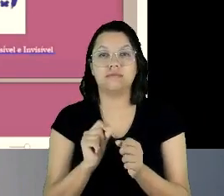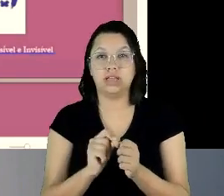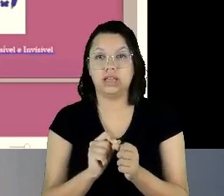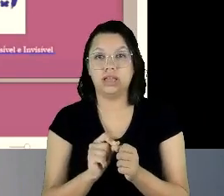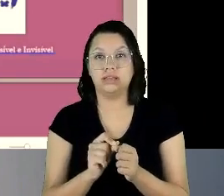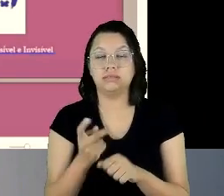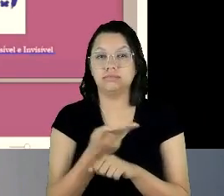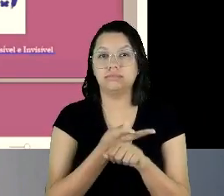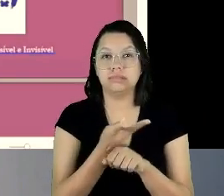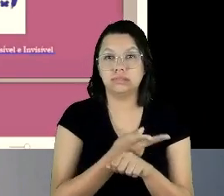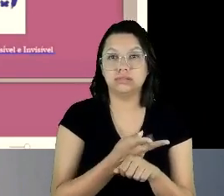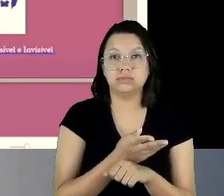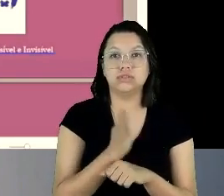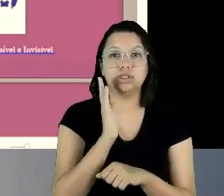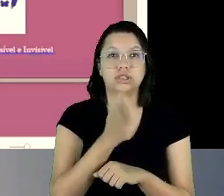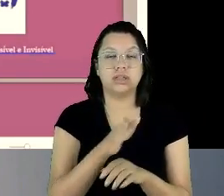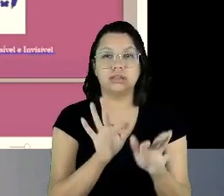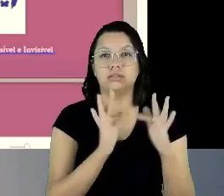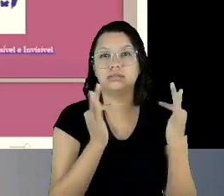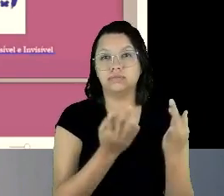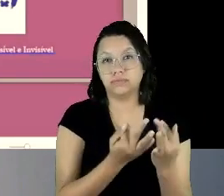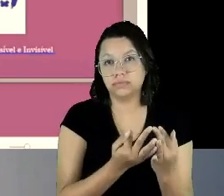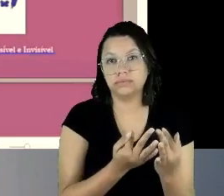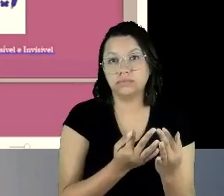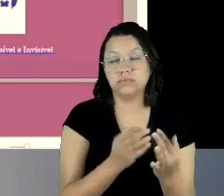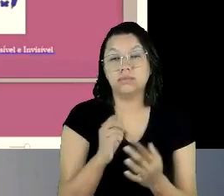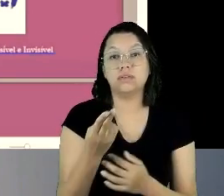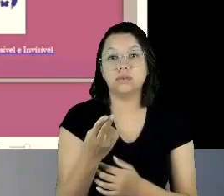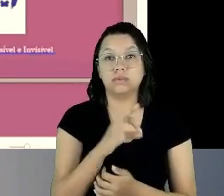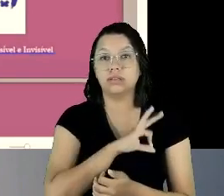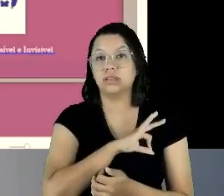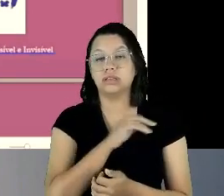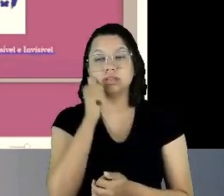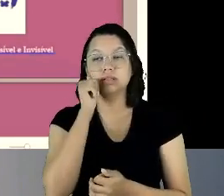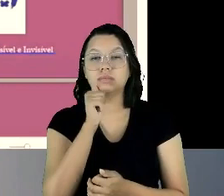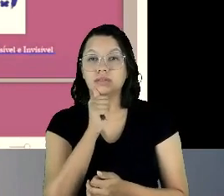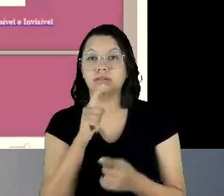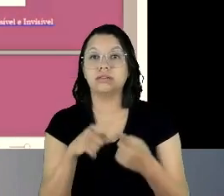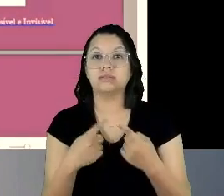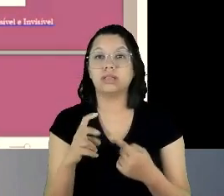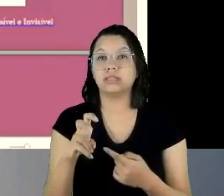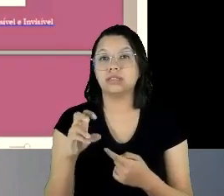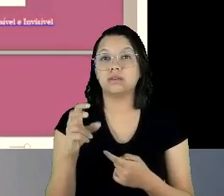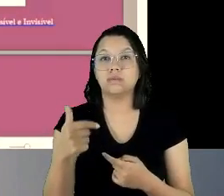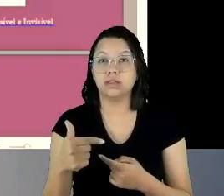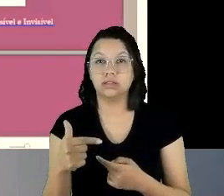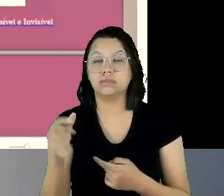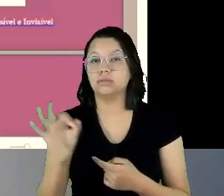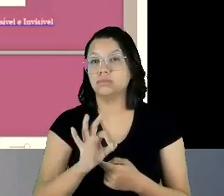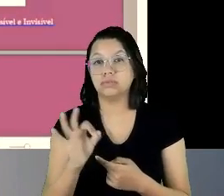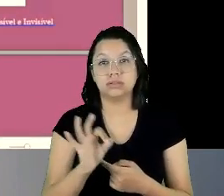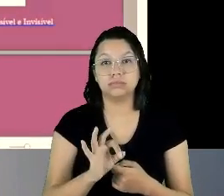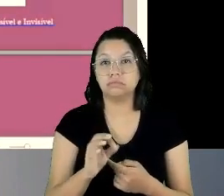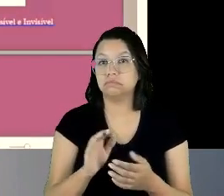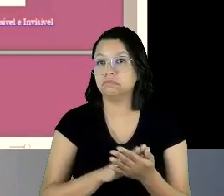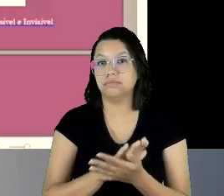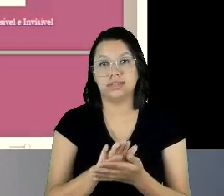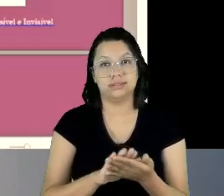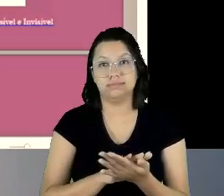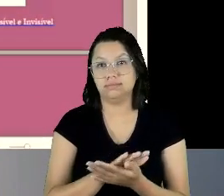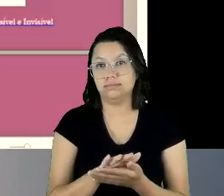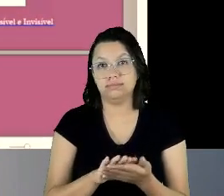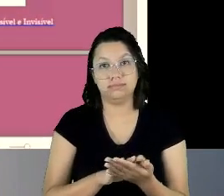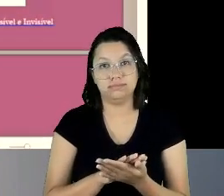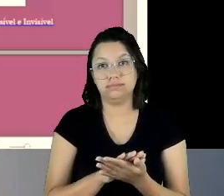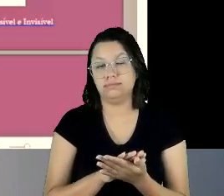buscou alguém, procurou geralmente ajuda da família ou da delegacia da mulher, mas 52% não fez nada.